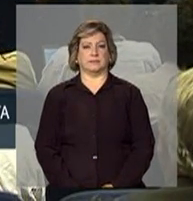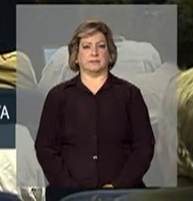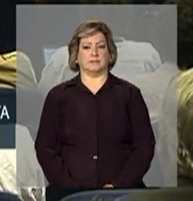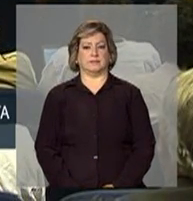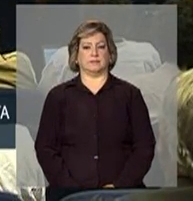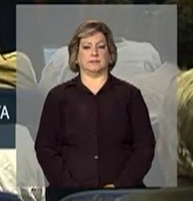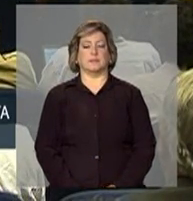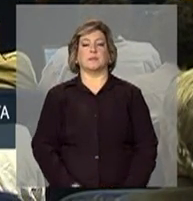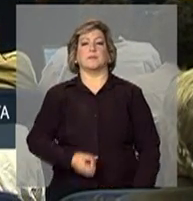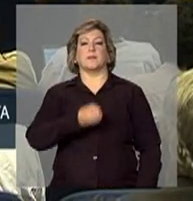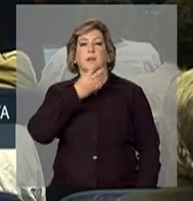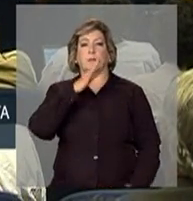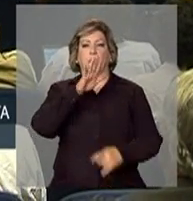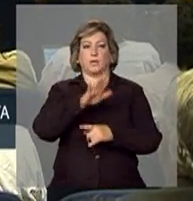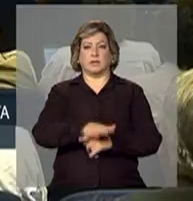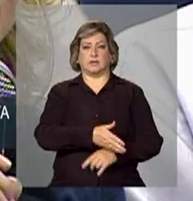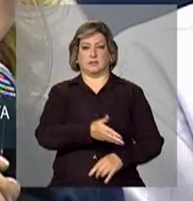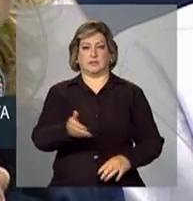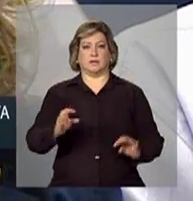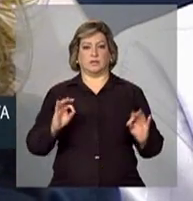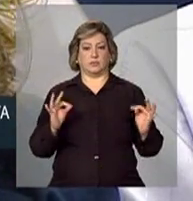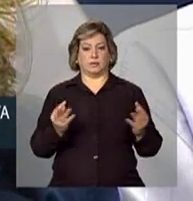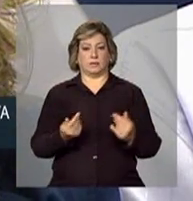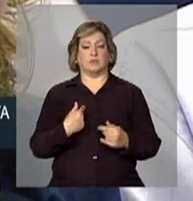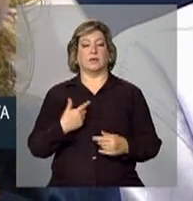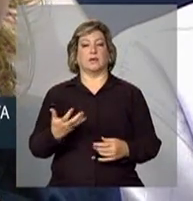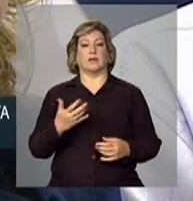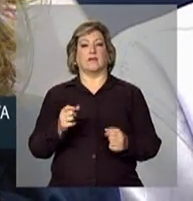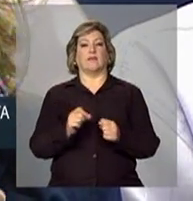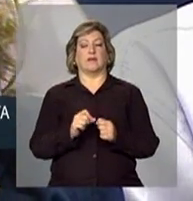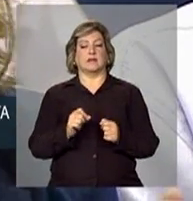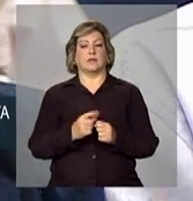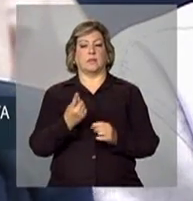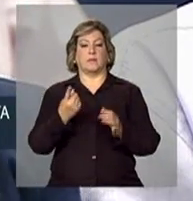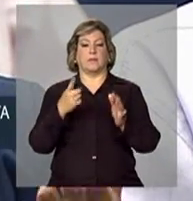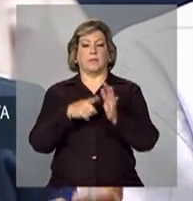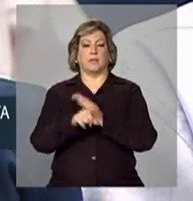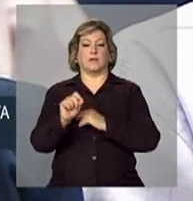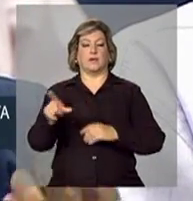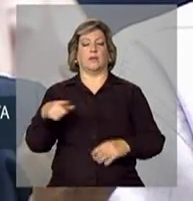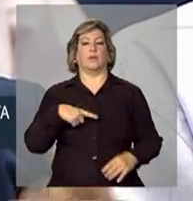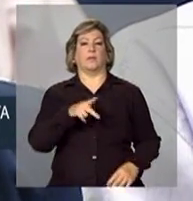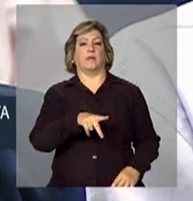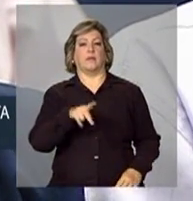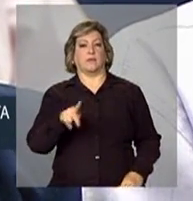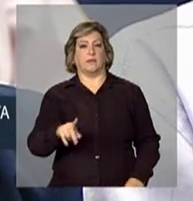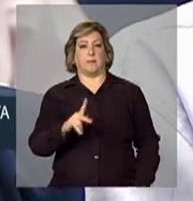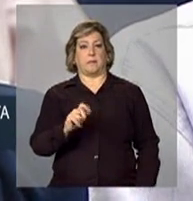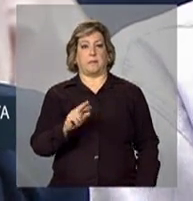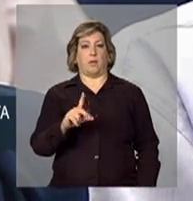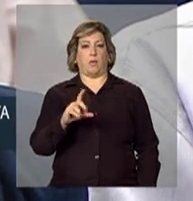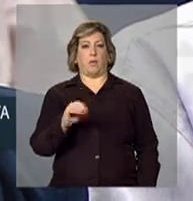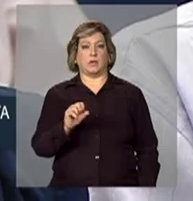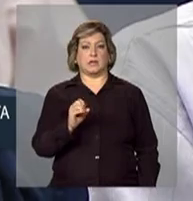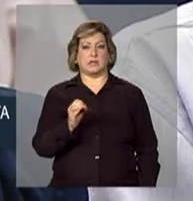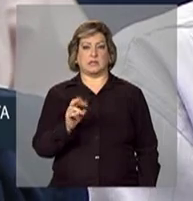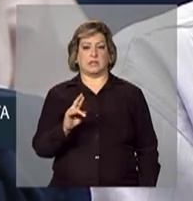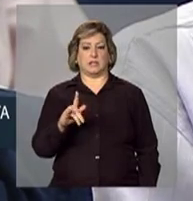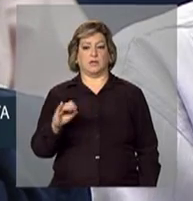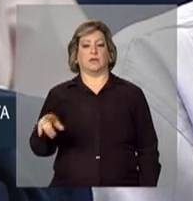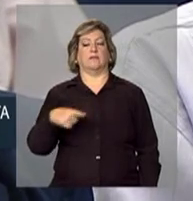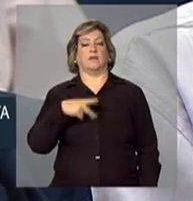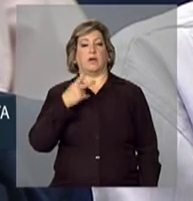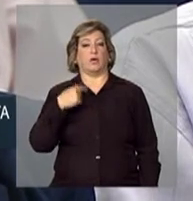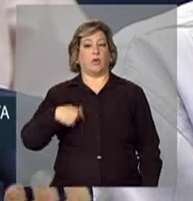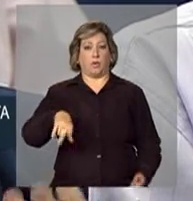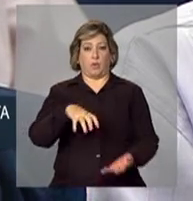Boa tarde a todos. Eu queria fazer uma pergunta, é o seguinte, o professor Paulo Sérgio disse no discurso dele que a comissão não iria